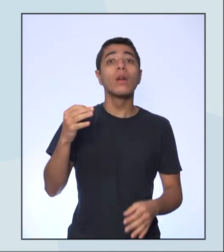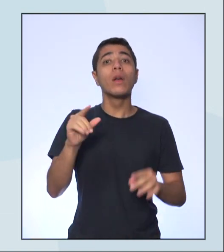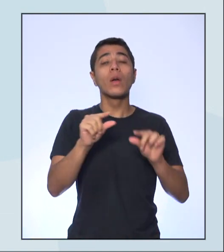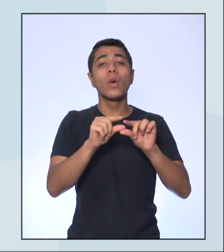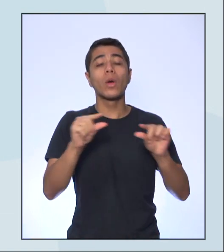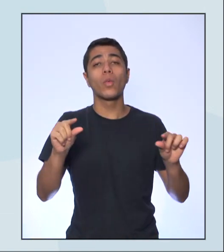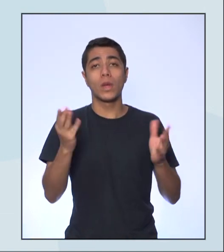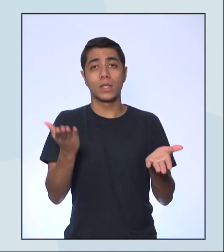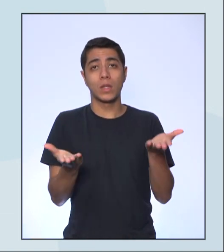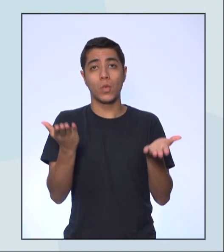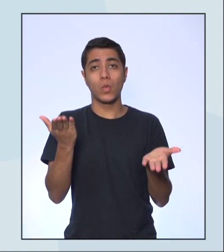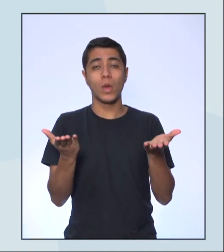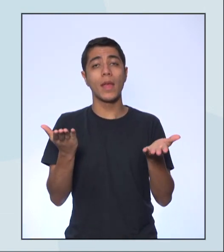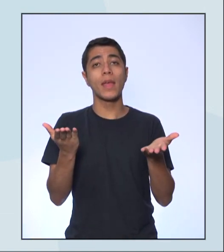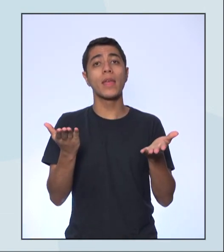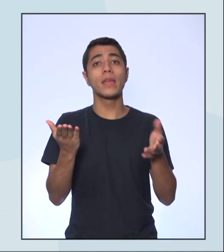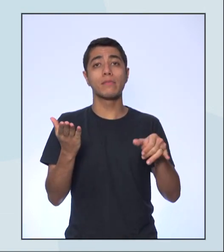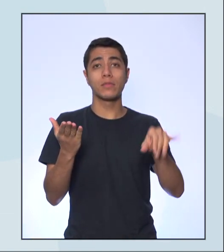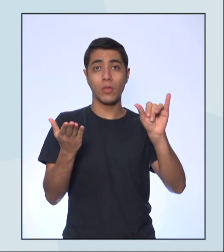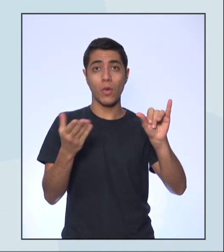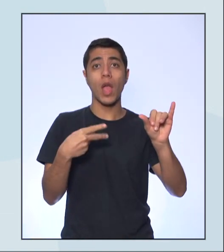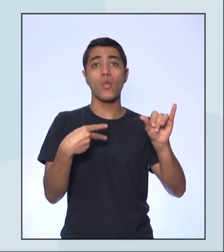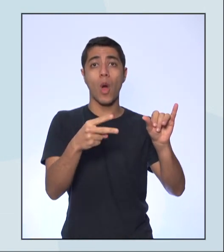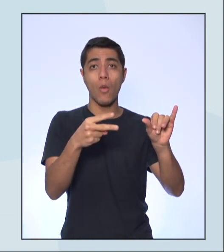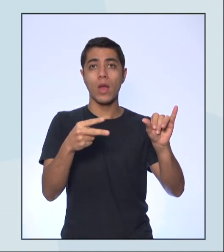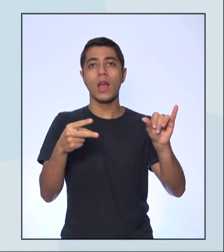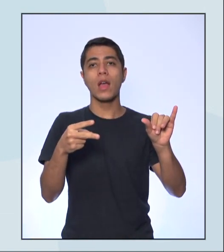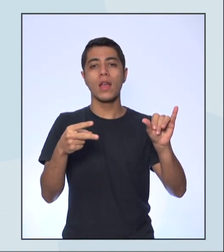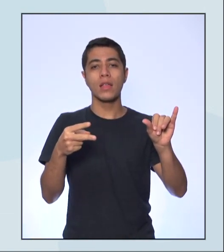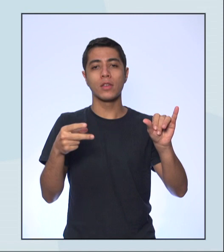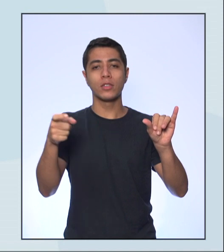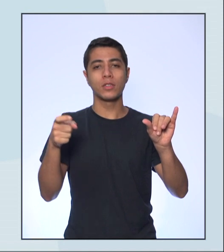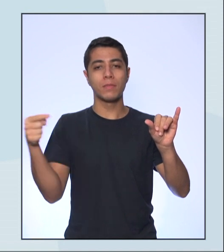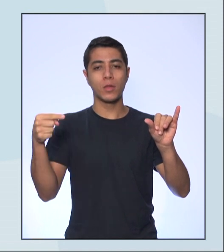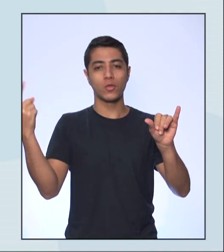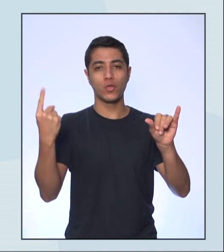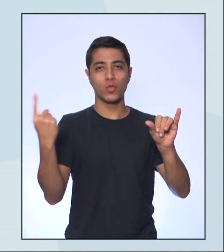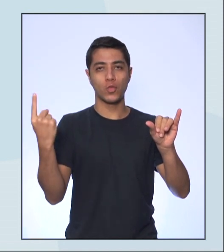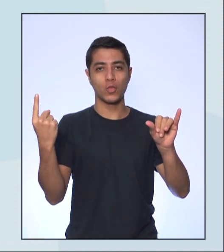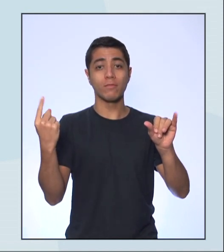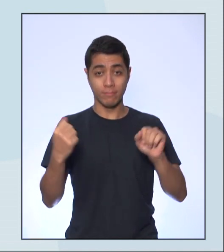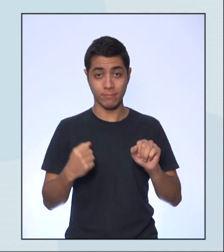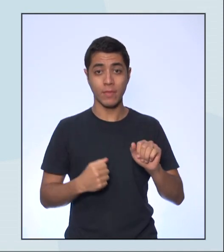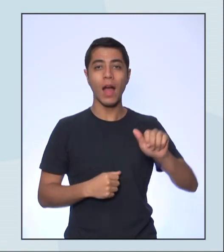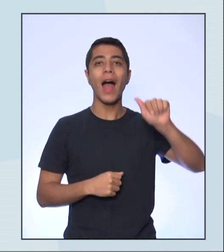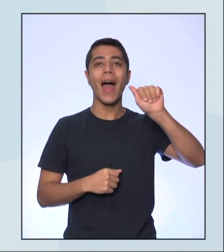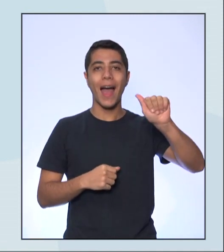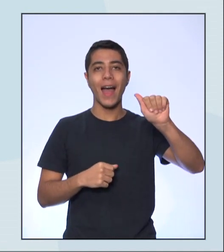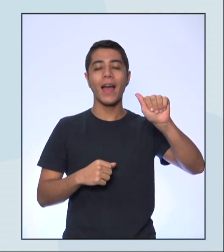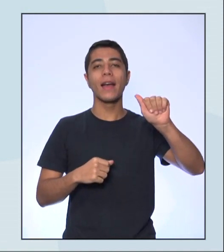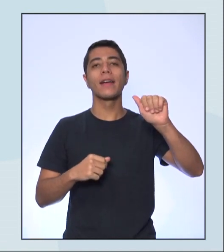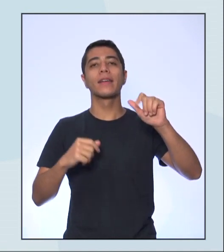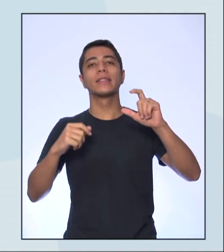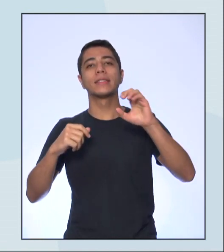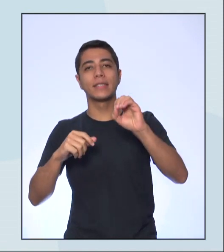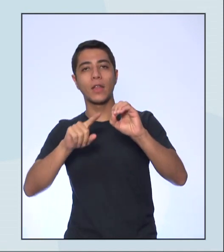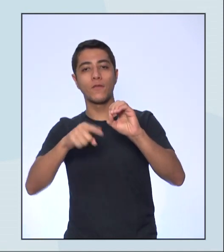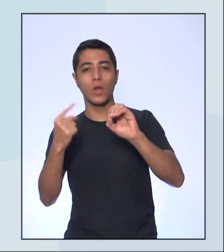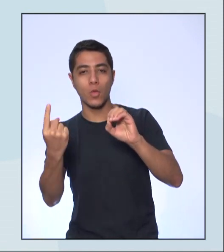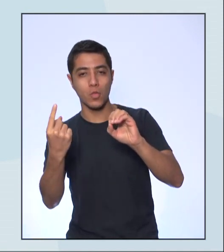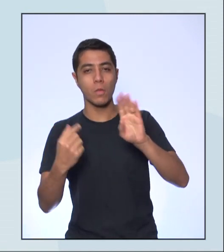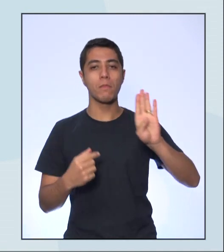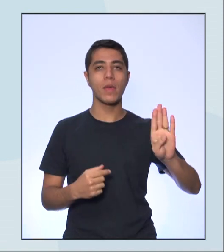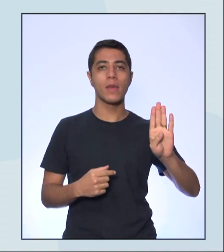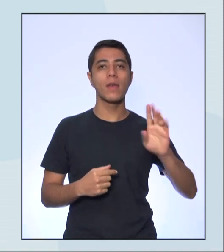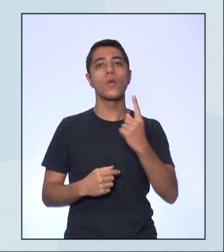os 3 pontos. Eu tenho o ponto A, 0 e menos 1. Eu tenho o ponto B, 1 e 0, e eu tenho o ponto C, 2 e